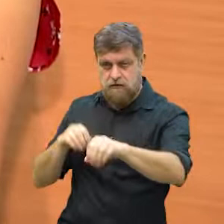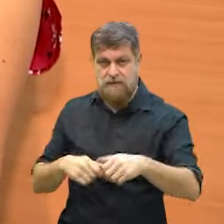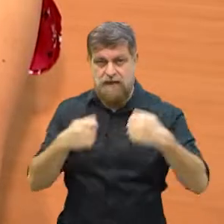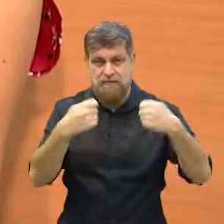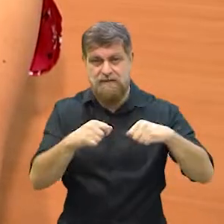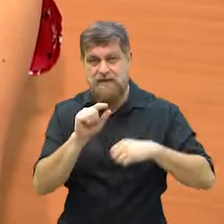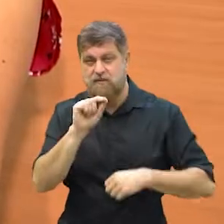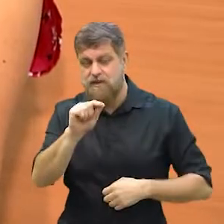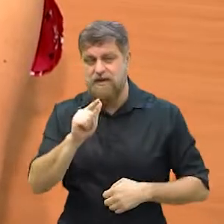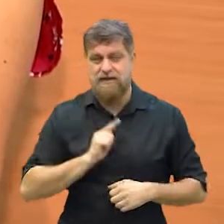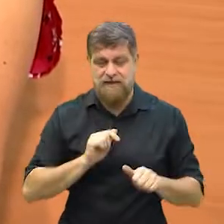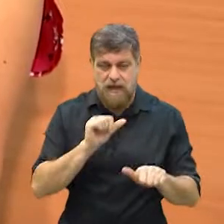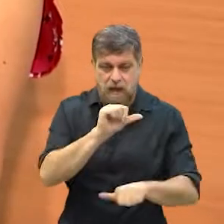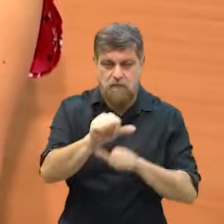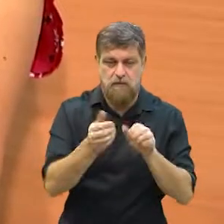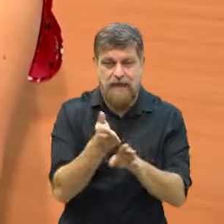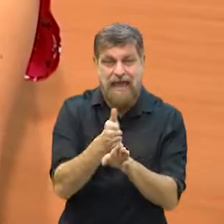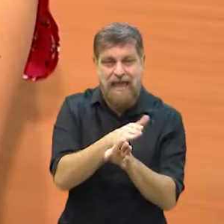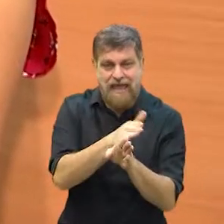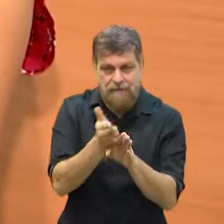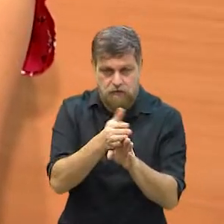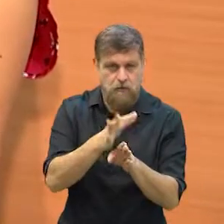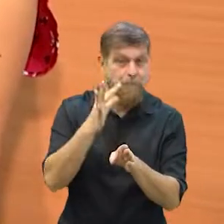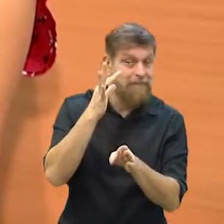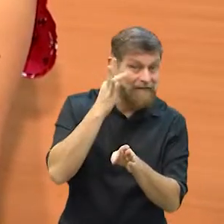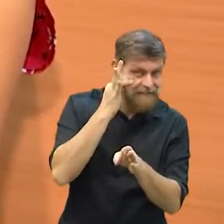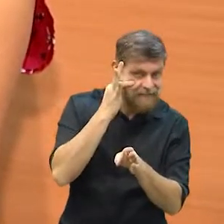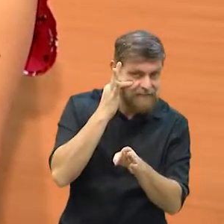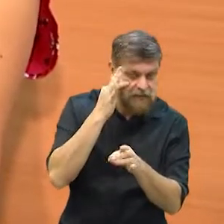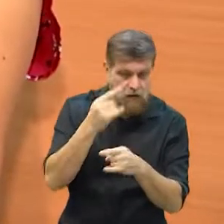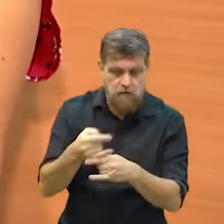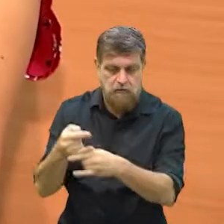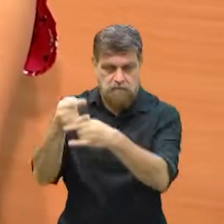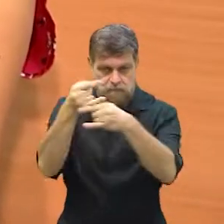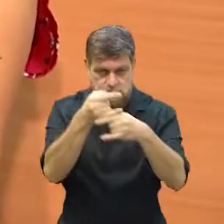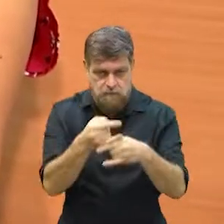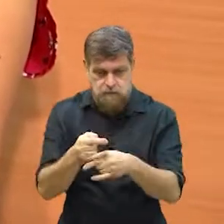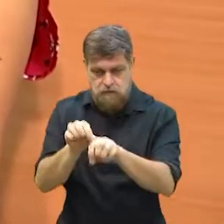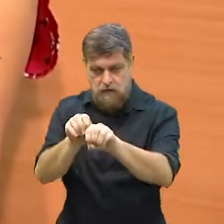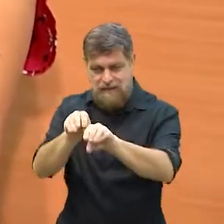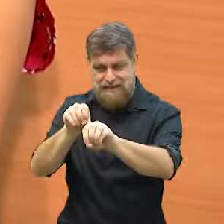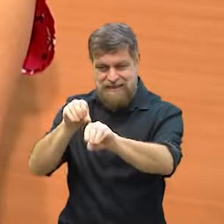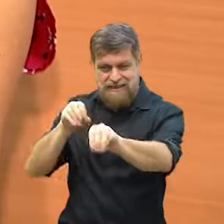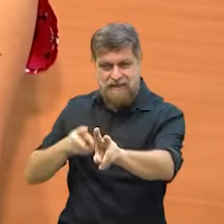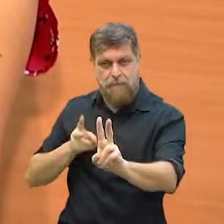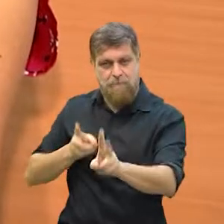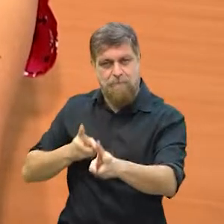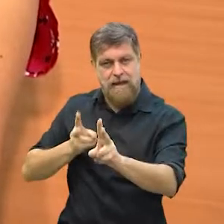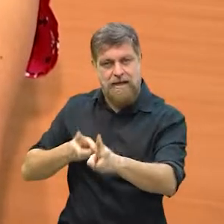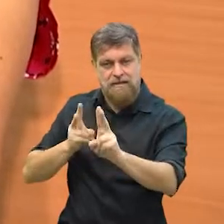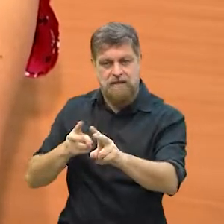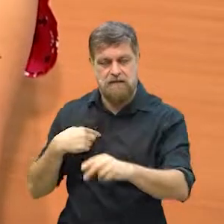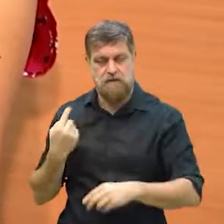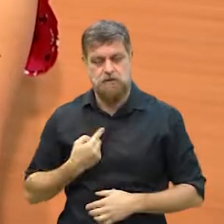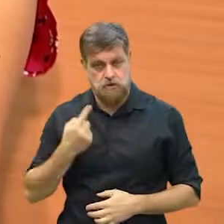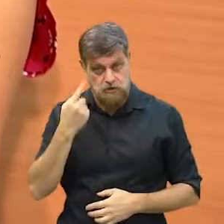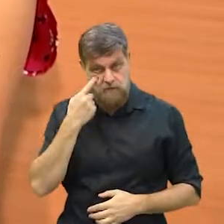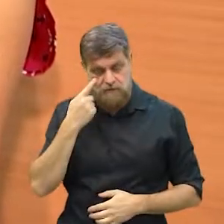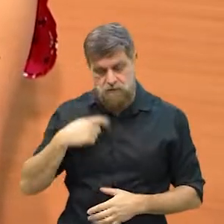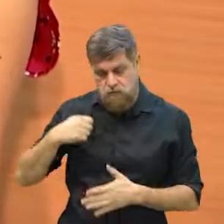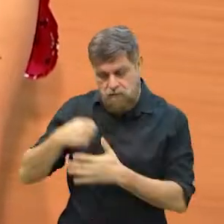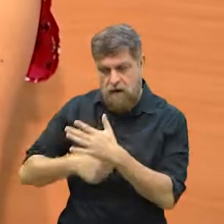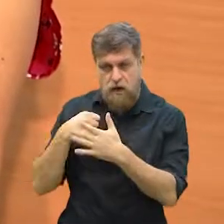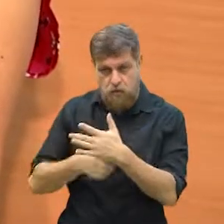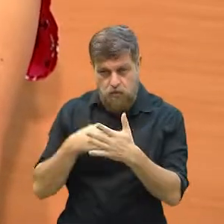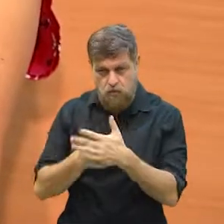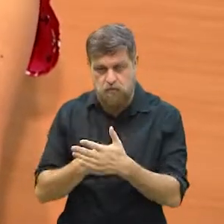seria necessário é fazer um processo híbrido, né? Manter o ensino remoto, e a gente tem visto aí um